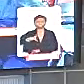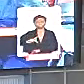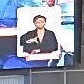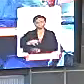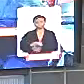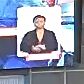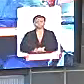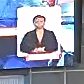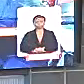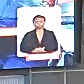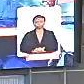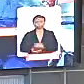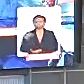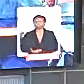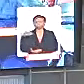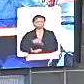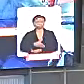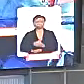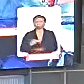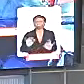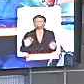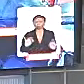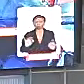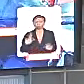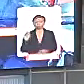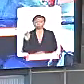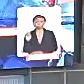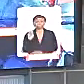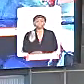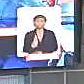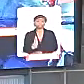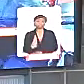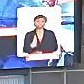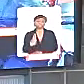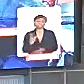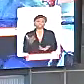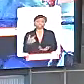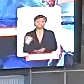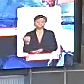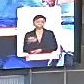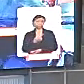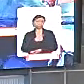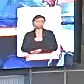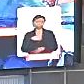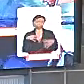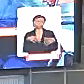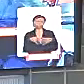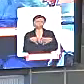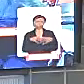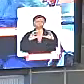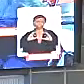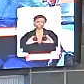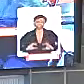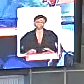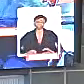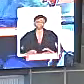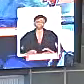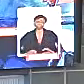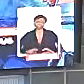não não está aqui para representar nós cidadão que pagamos o seu